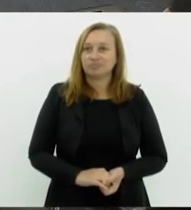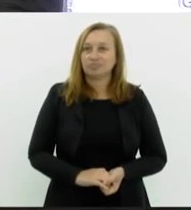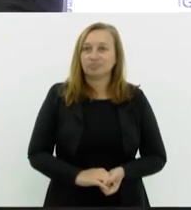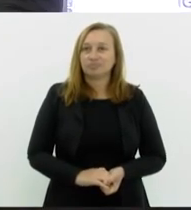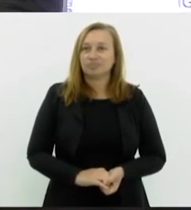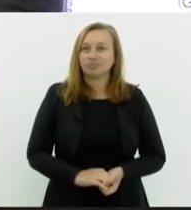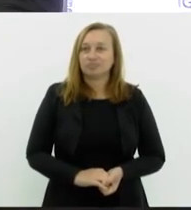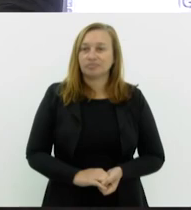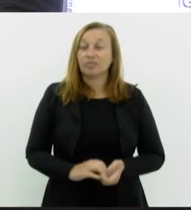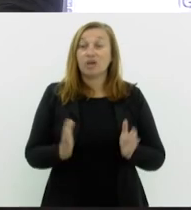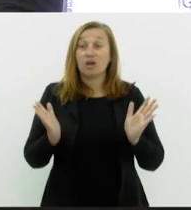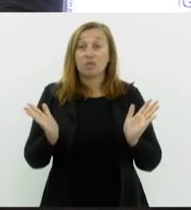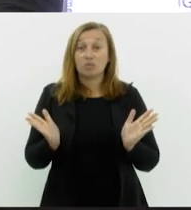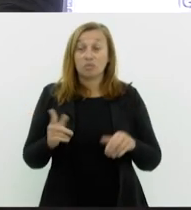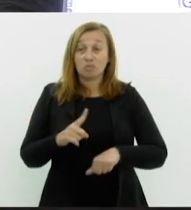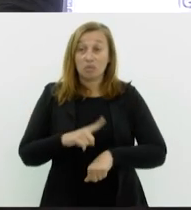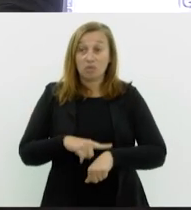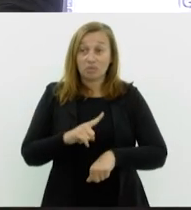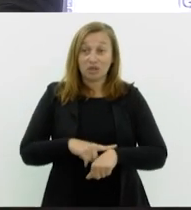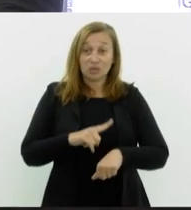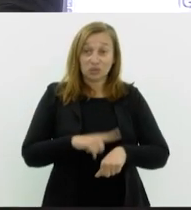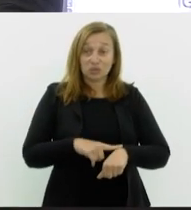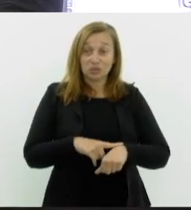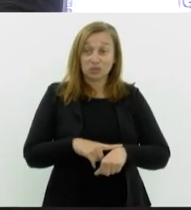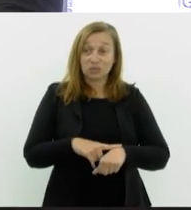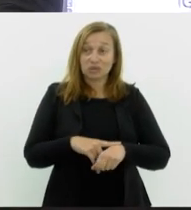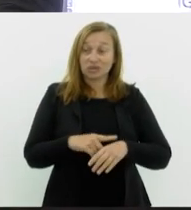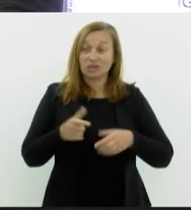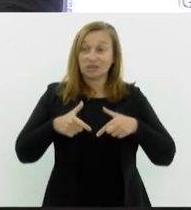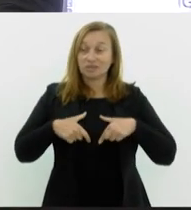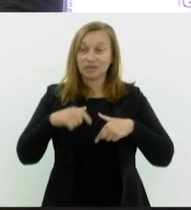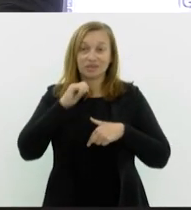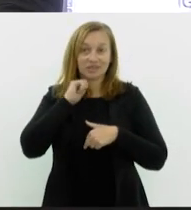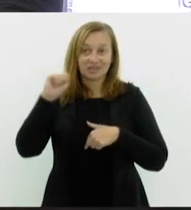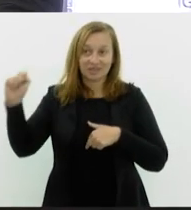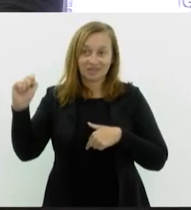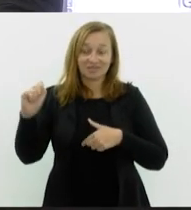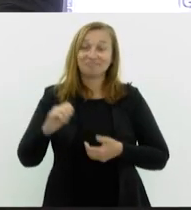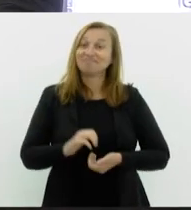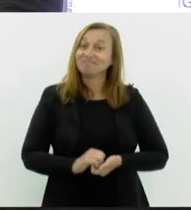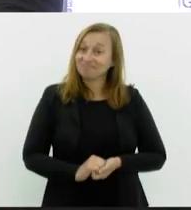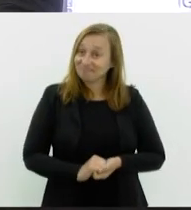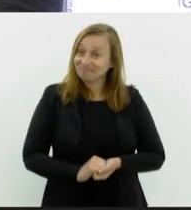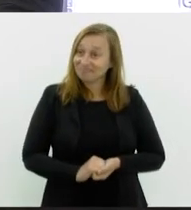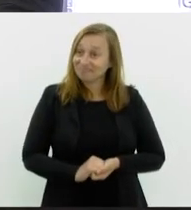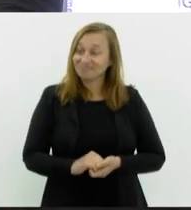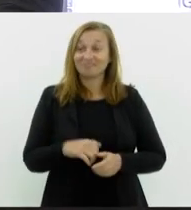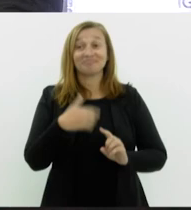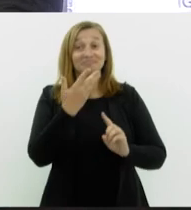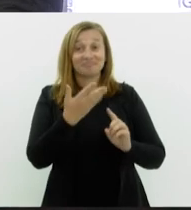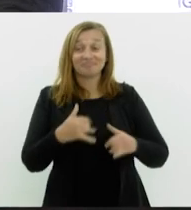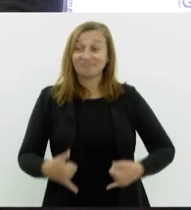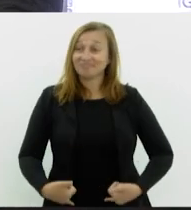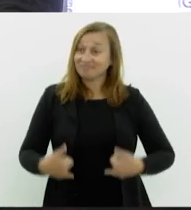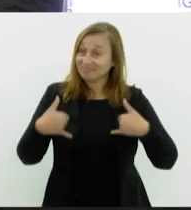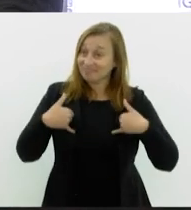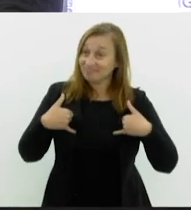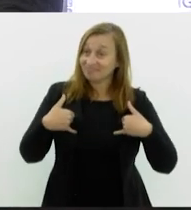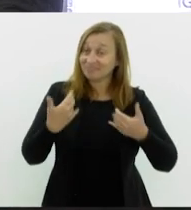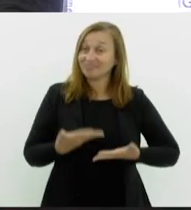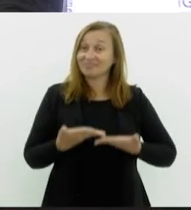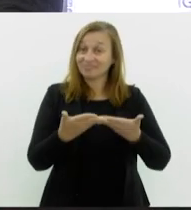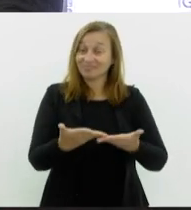É chegado o momento solene de entrega da medalha Tiradentes, maior honraria oferecida por esta